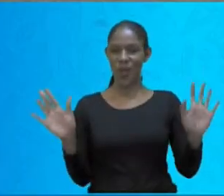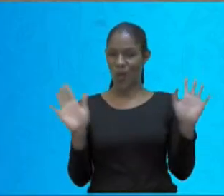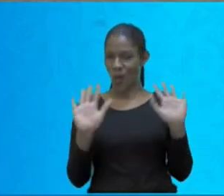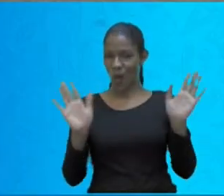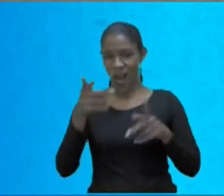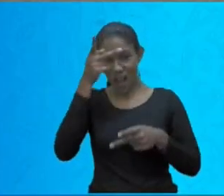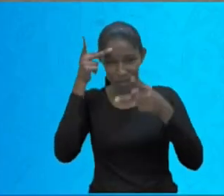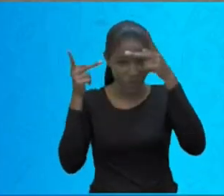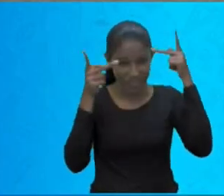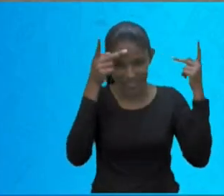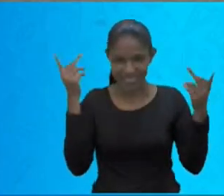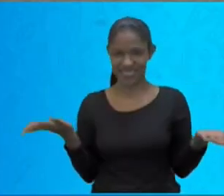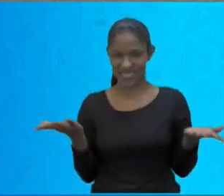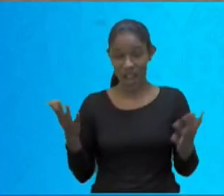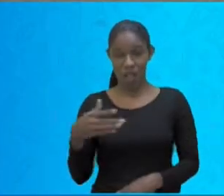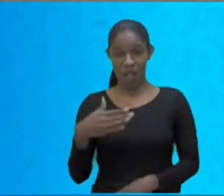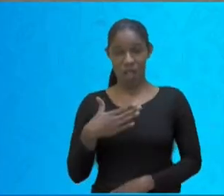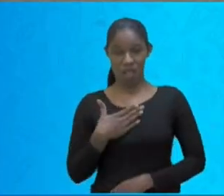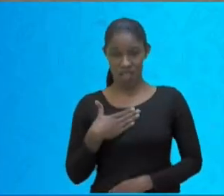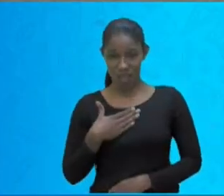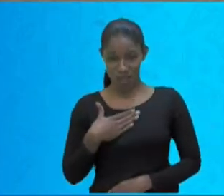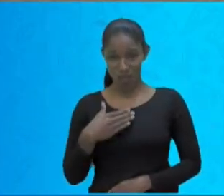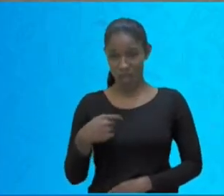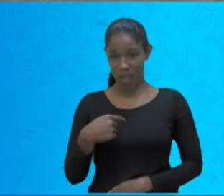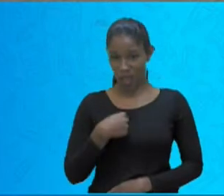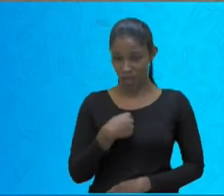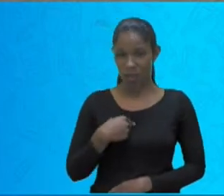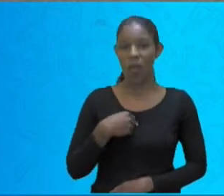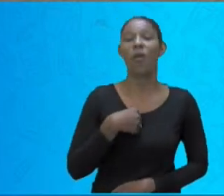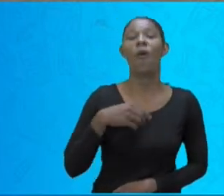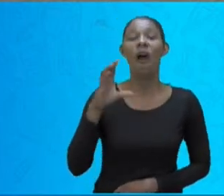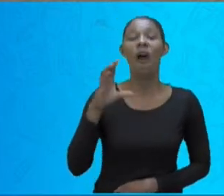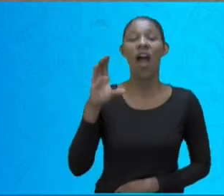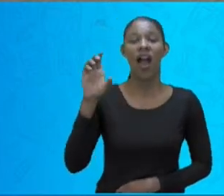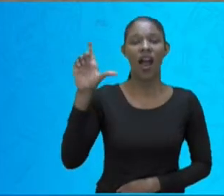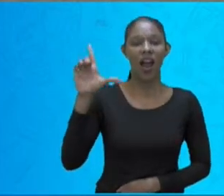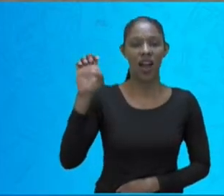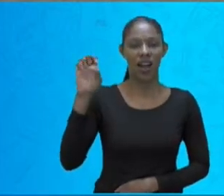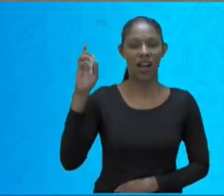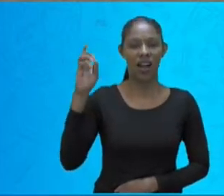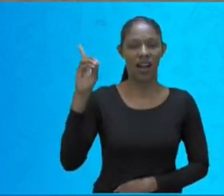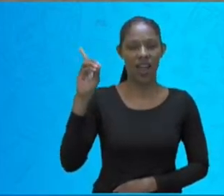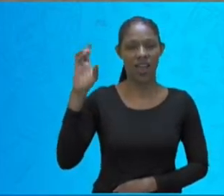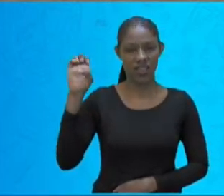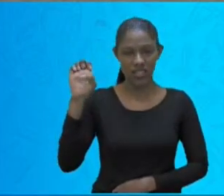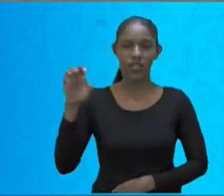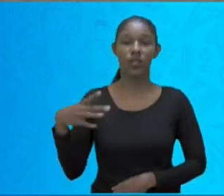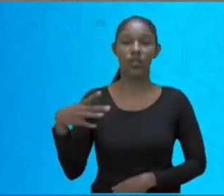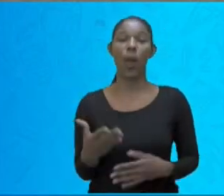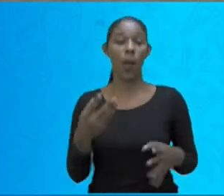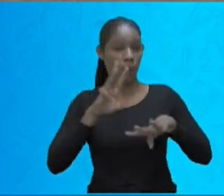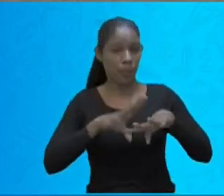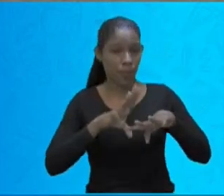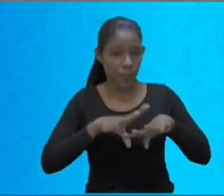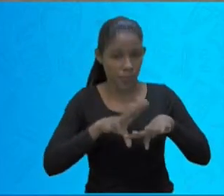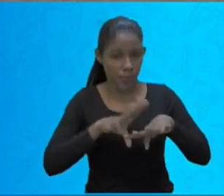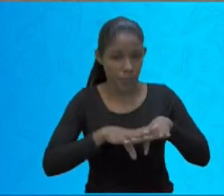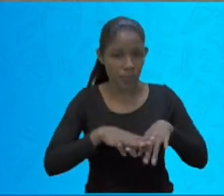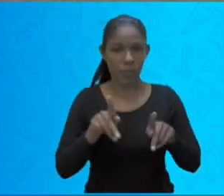Olá, pessoal. Eu sou Cleide Duarte, sou professora de matemática e hoje nós vamos falar sobre